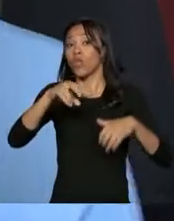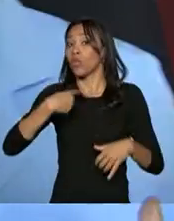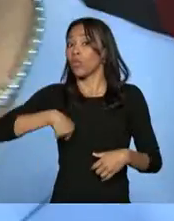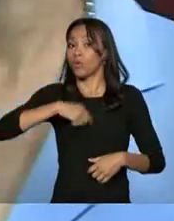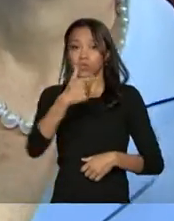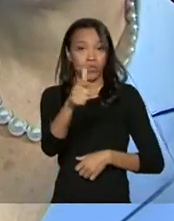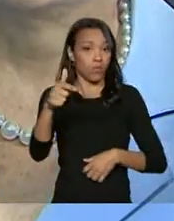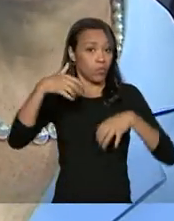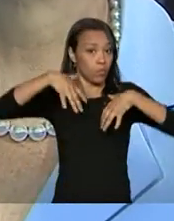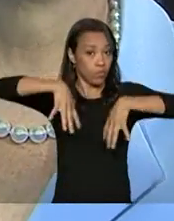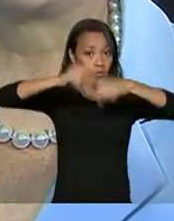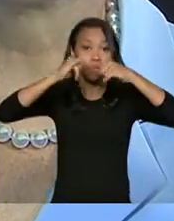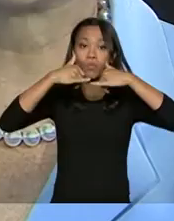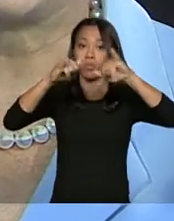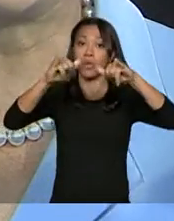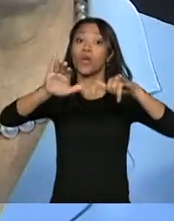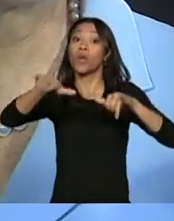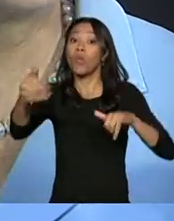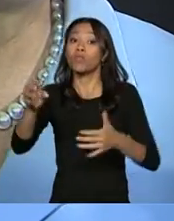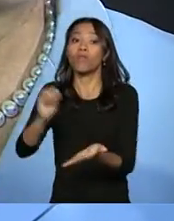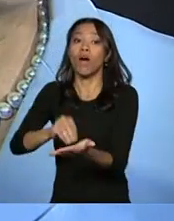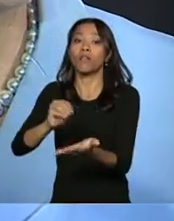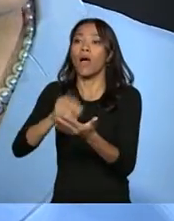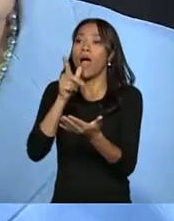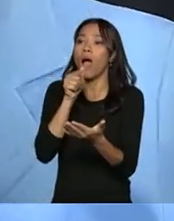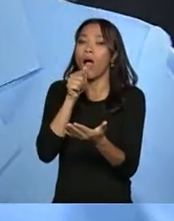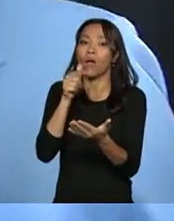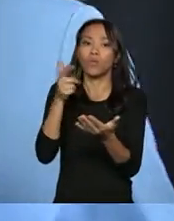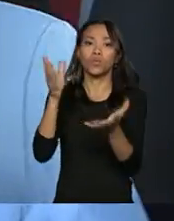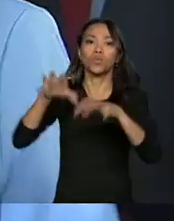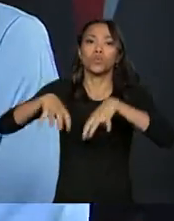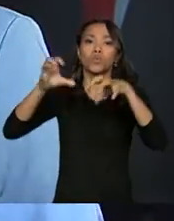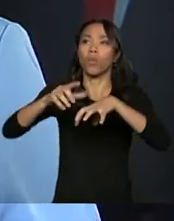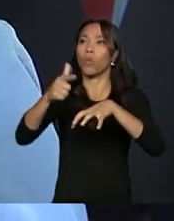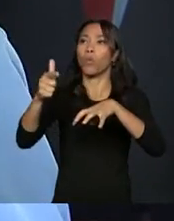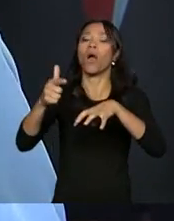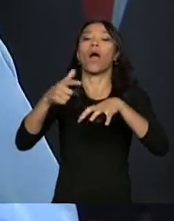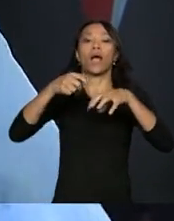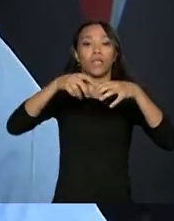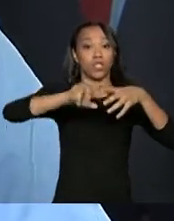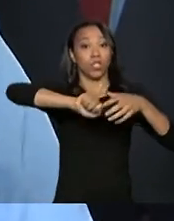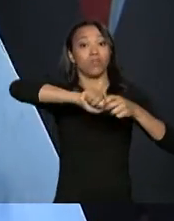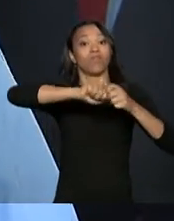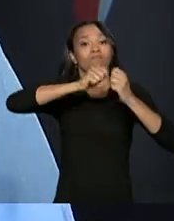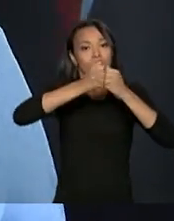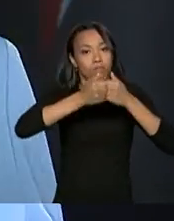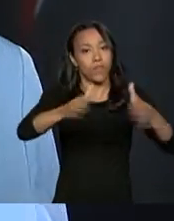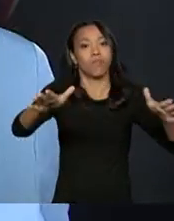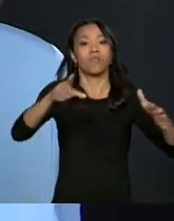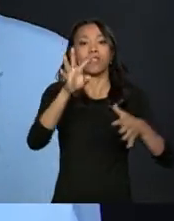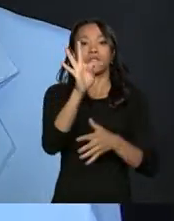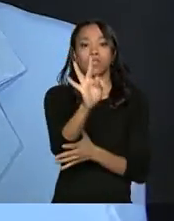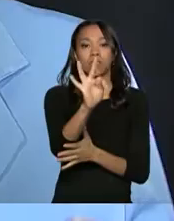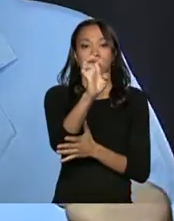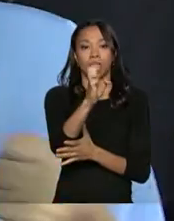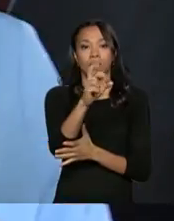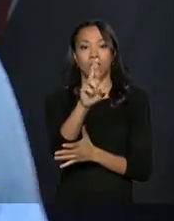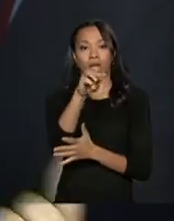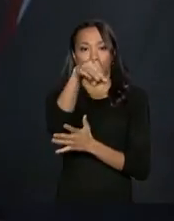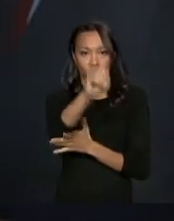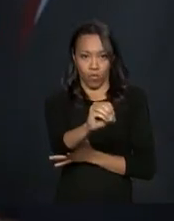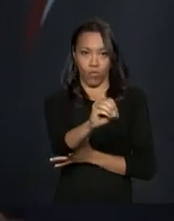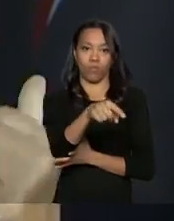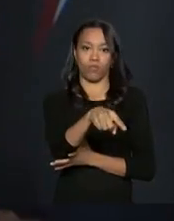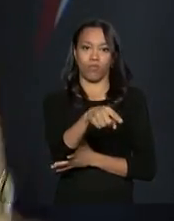porque quando falta água, a gente liga as térmicas. Quando melhora, a gente desliga. O que que